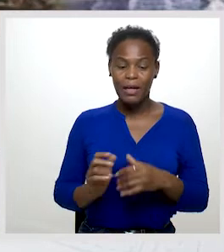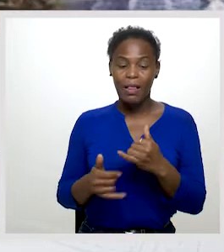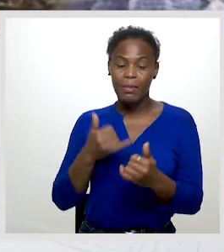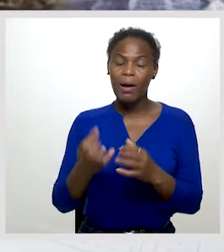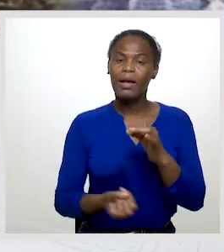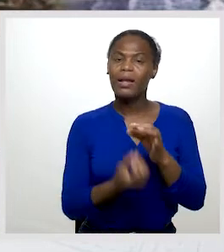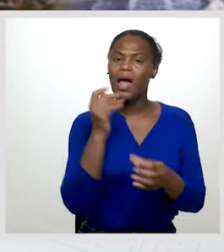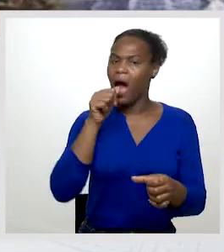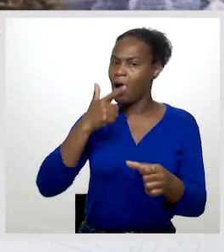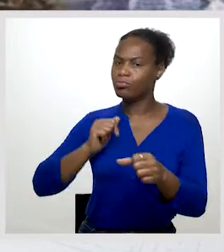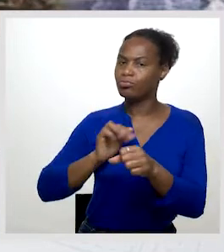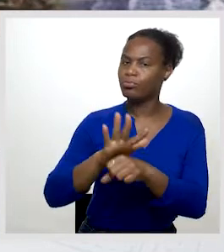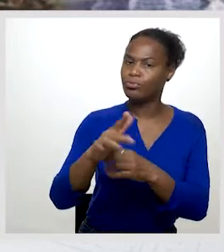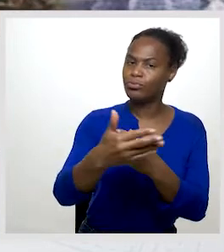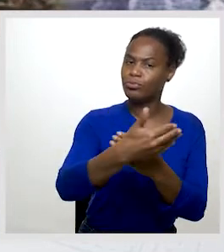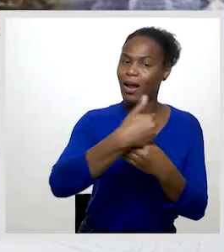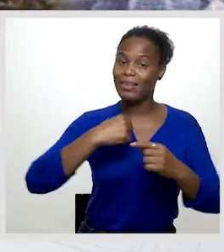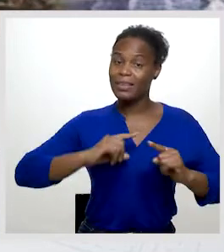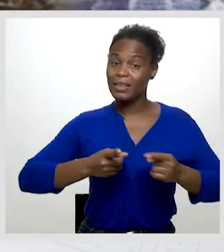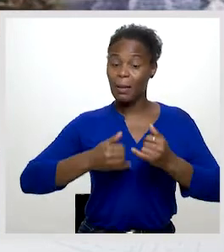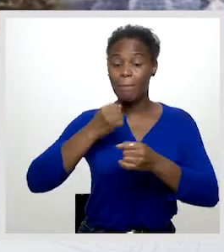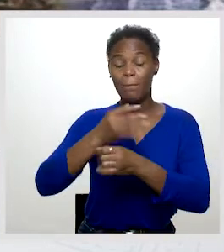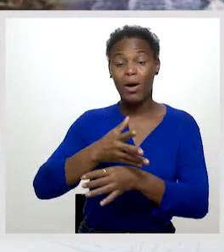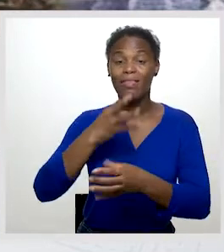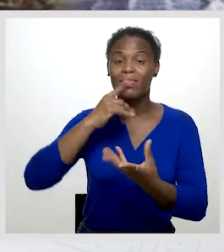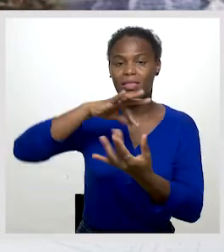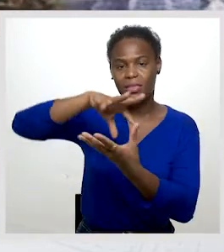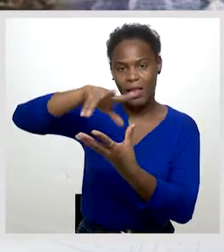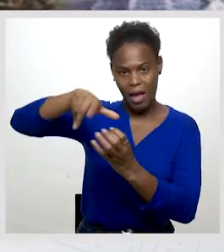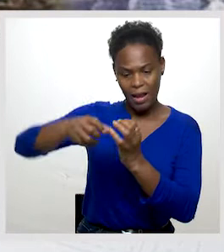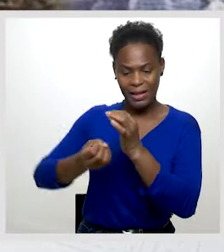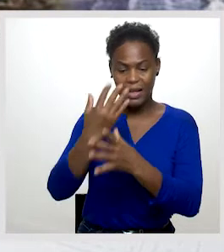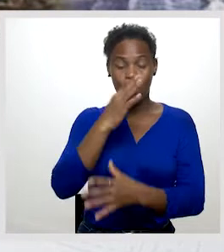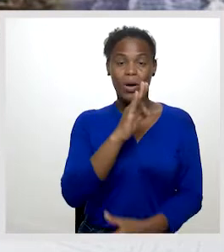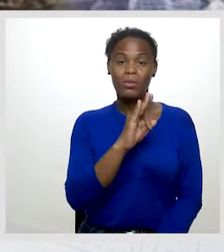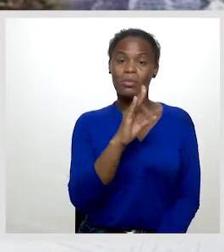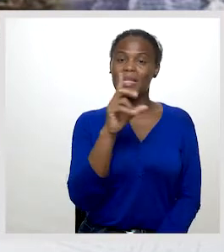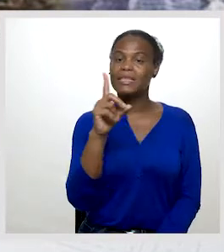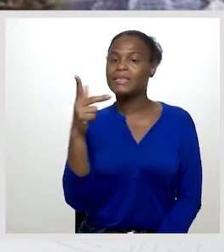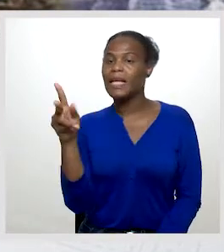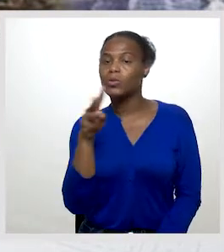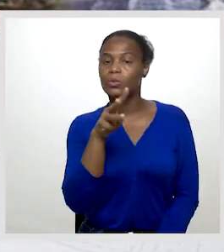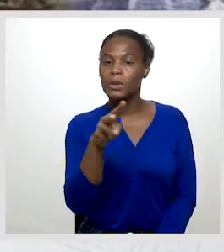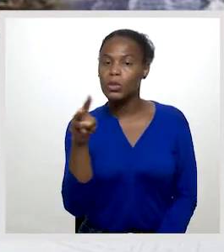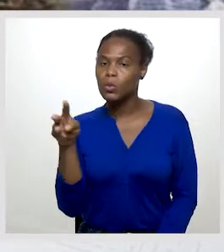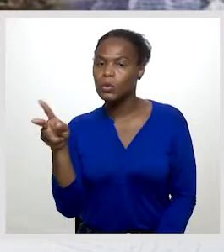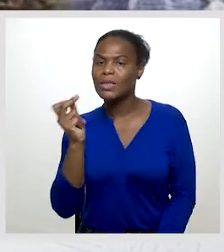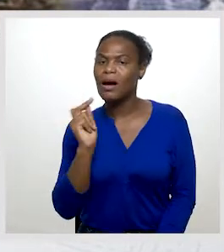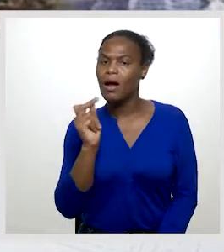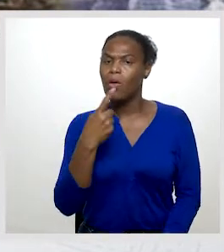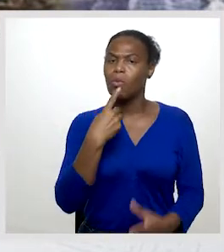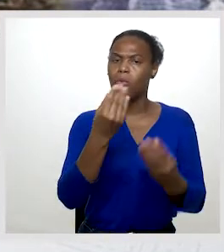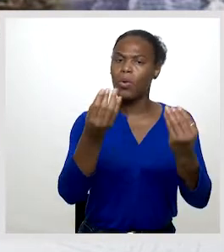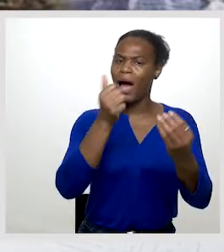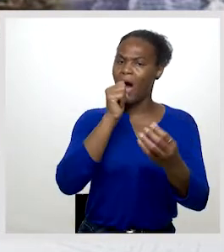A formação do oceano primitivo, após a formação da Terra, há 4.600 milhões de anos, enormes